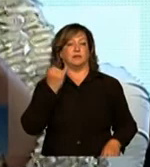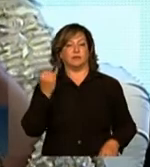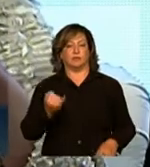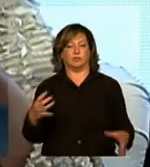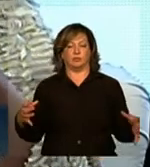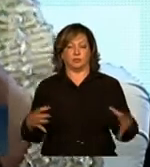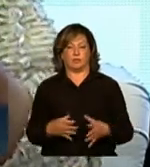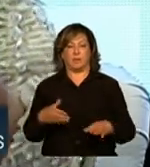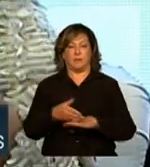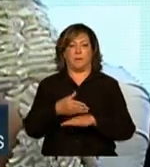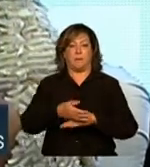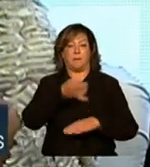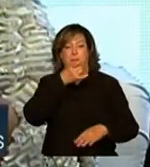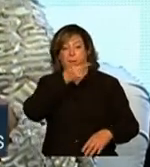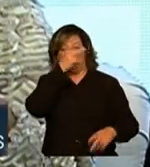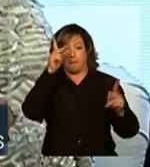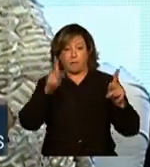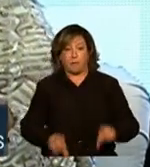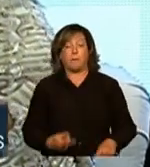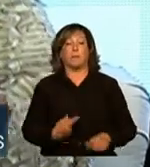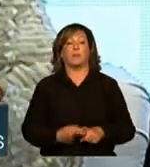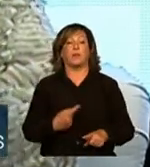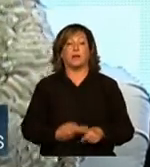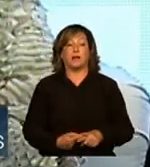participação popular, porque